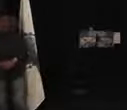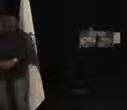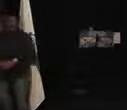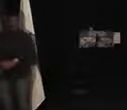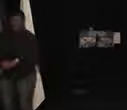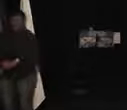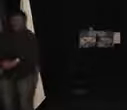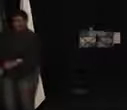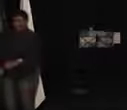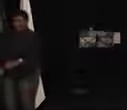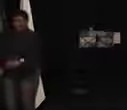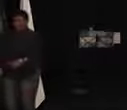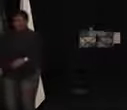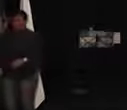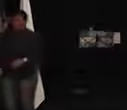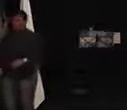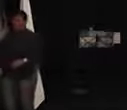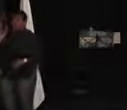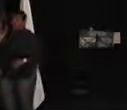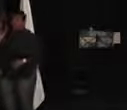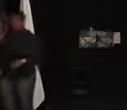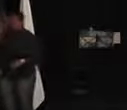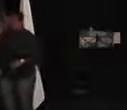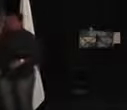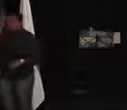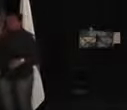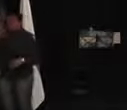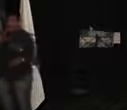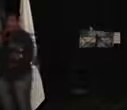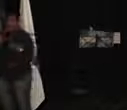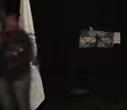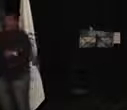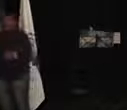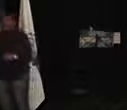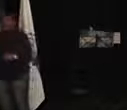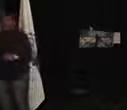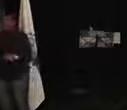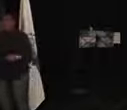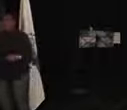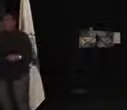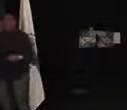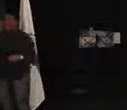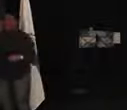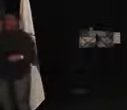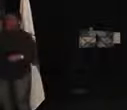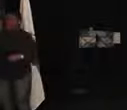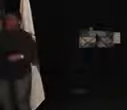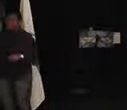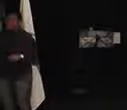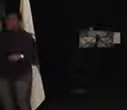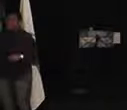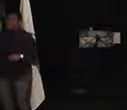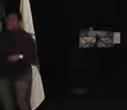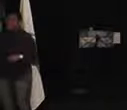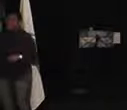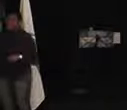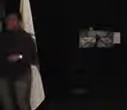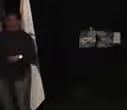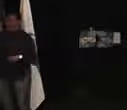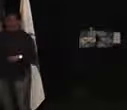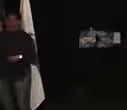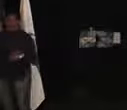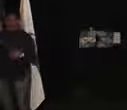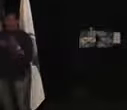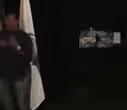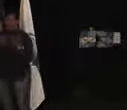aí conceituando para que vocês entendam um pouco. O que é o TDA? TDA,